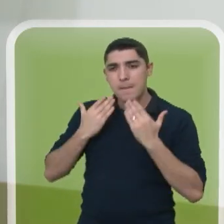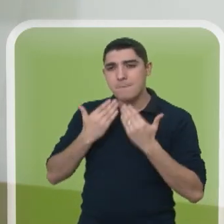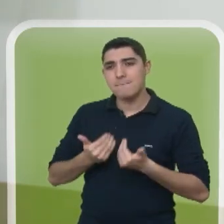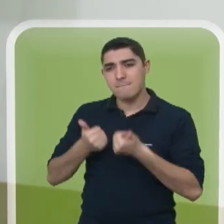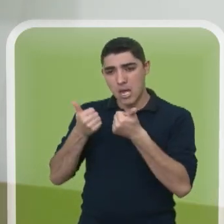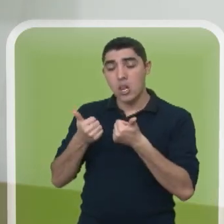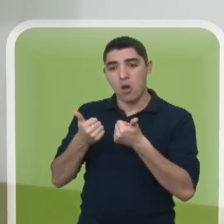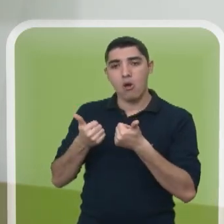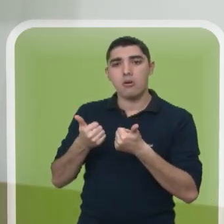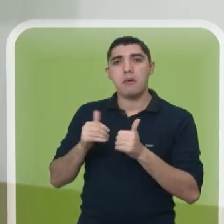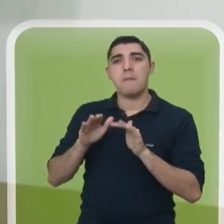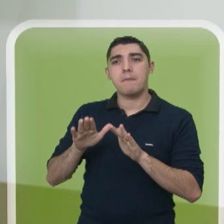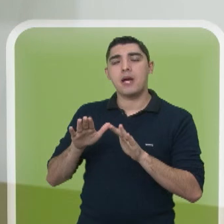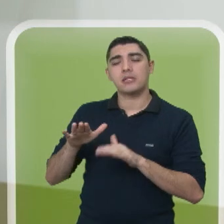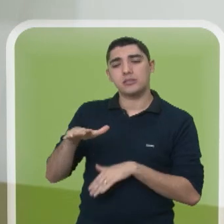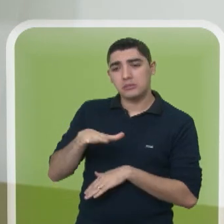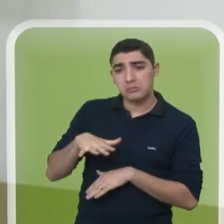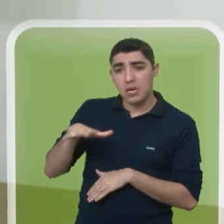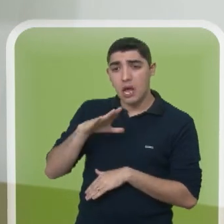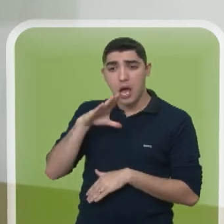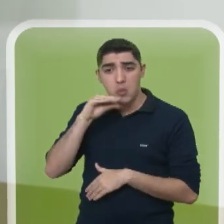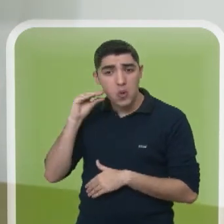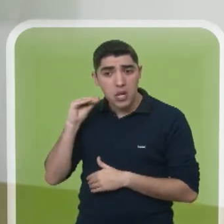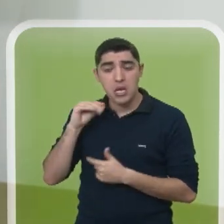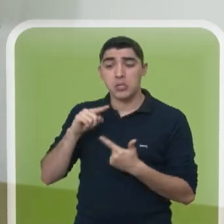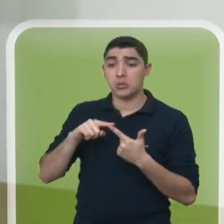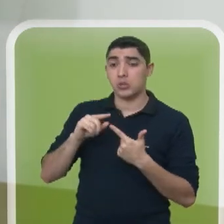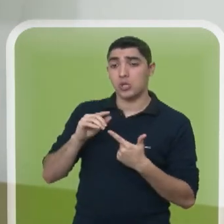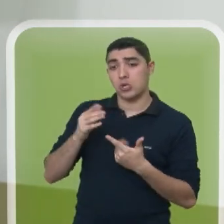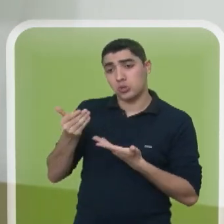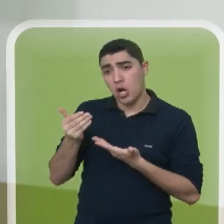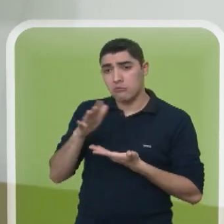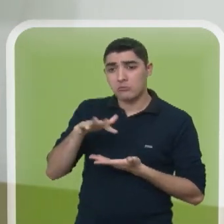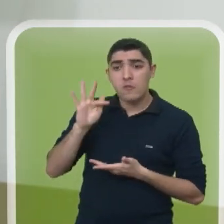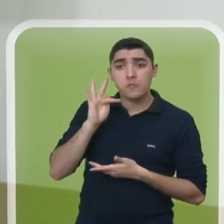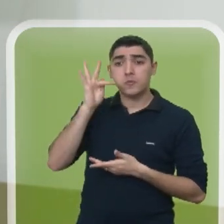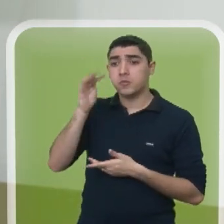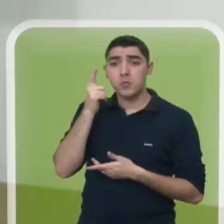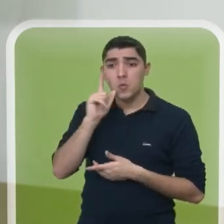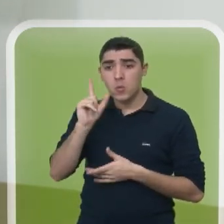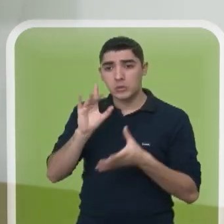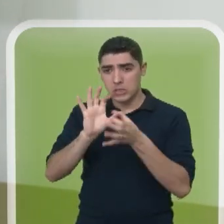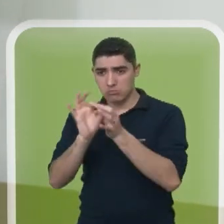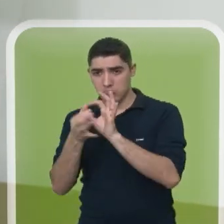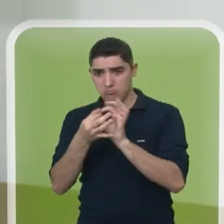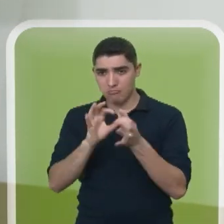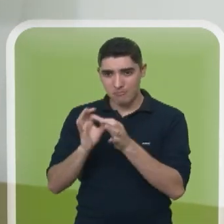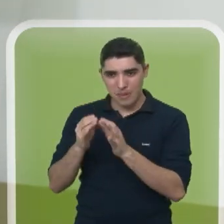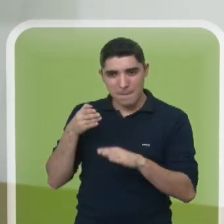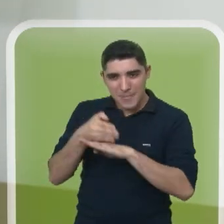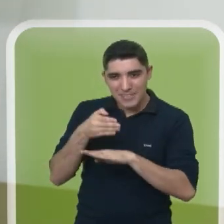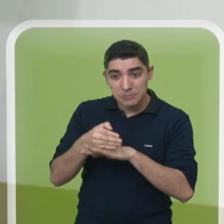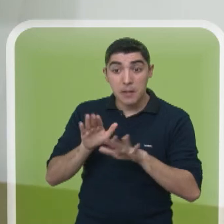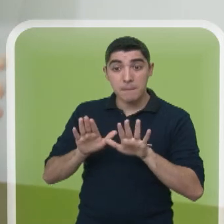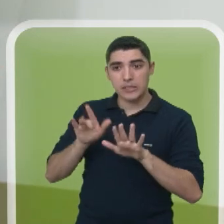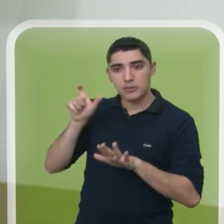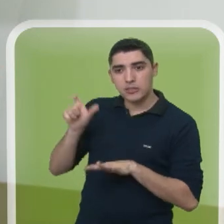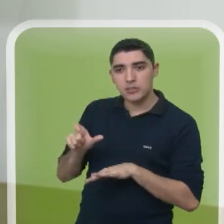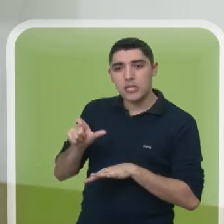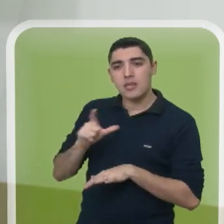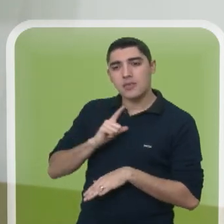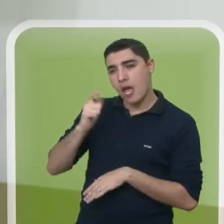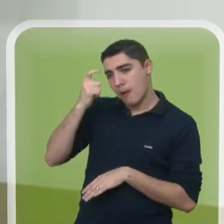os adolescentes, os jovens, não conseguirem no futuro medalhas, serem medalhistas olímpicos, pelo menos eles vão seguir por